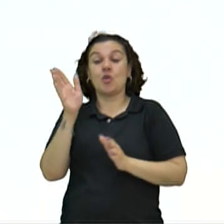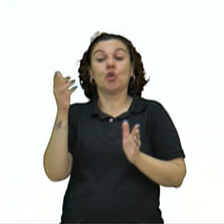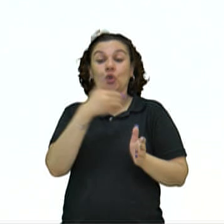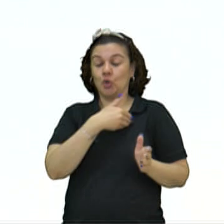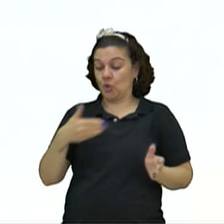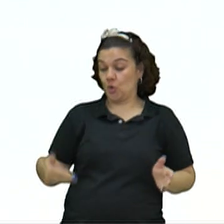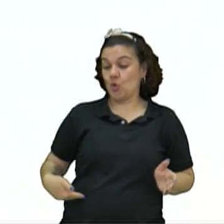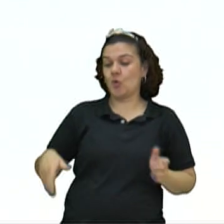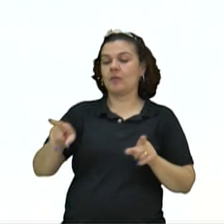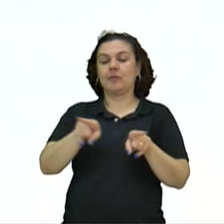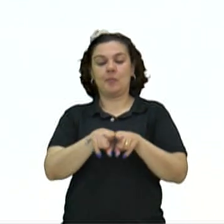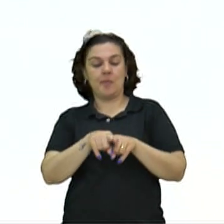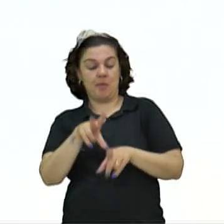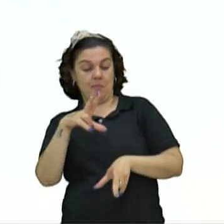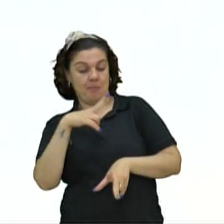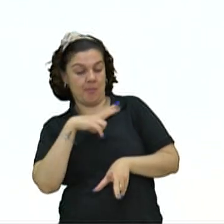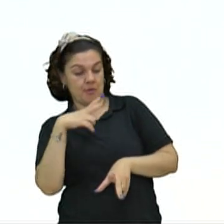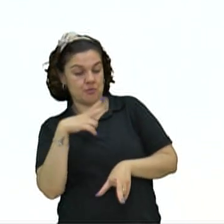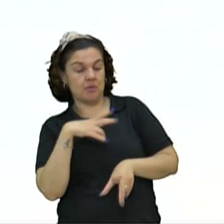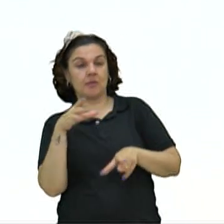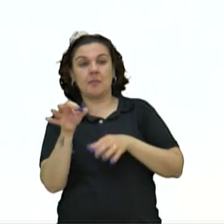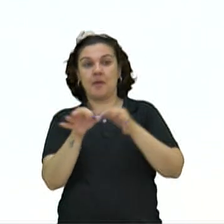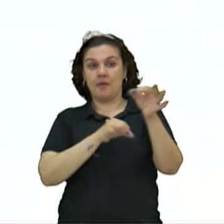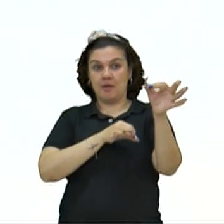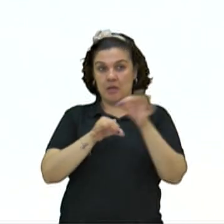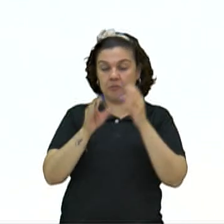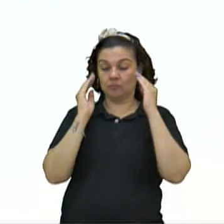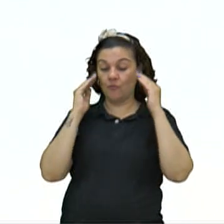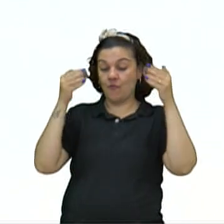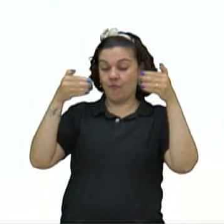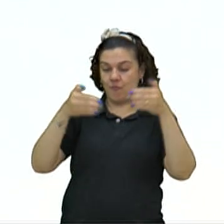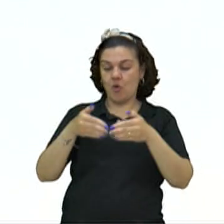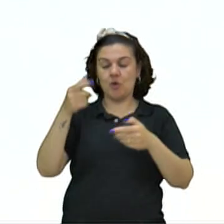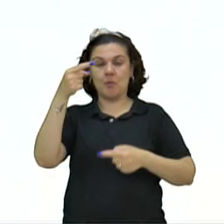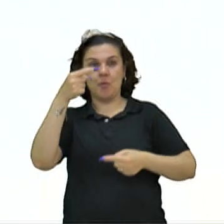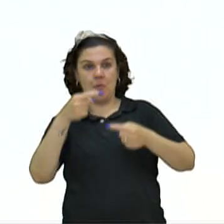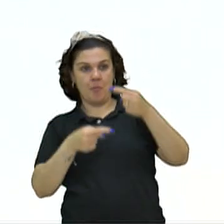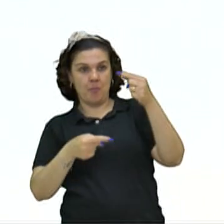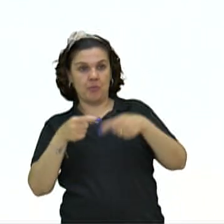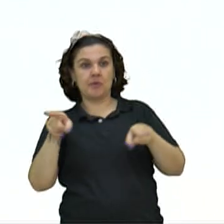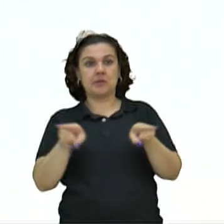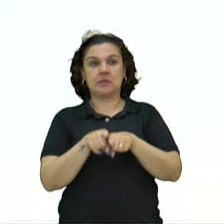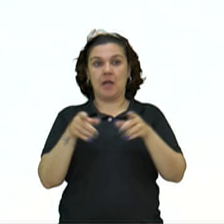estatal, propriedade privada, planejamento centralizado, política